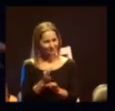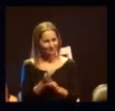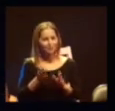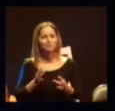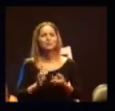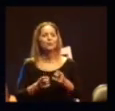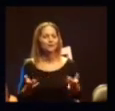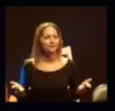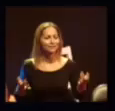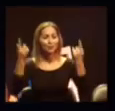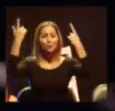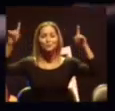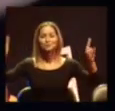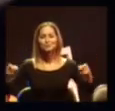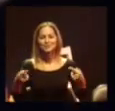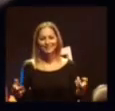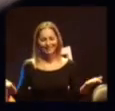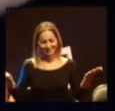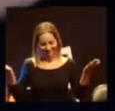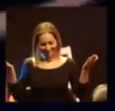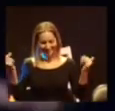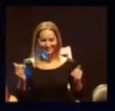quê, meninos? A música!